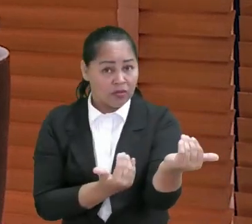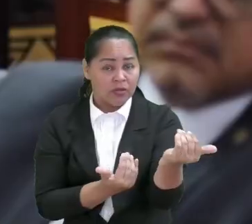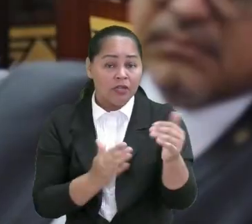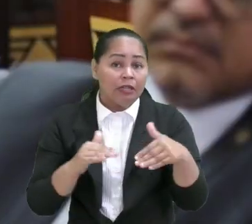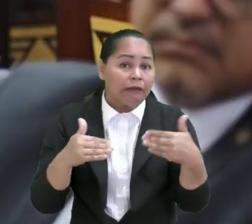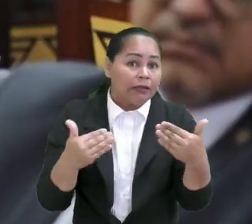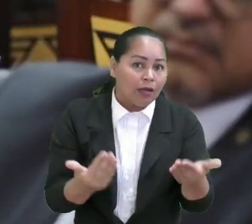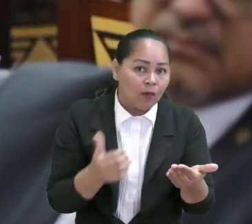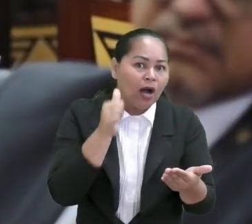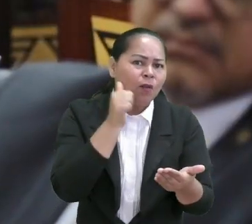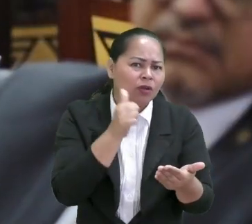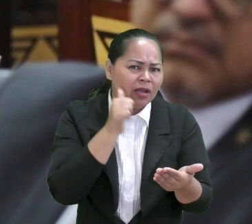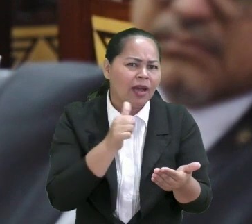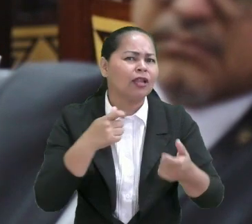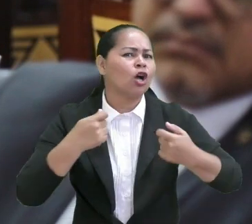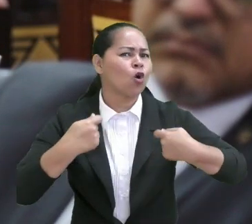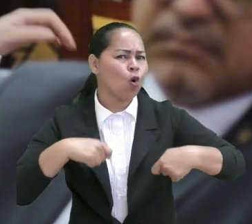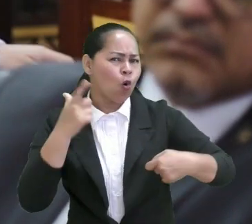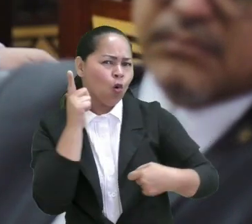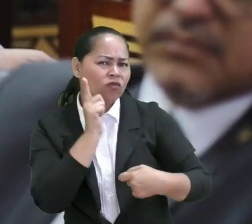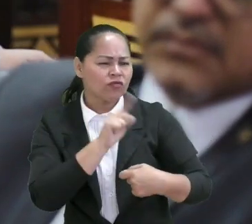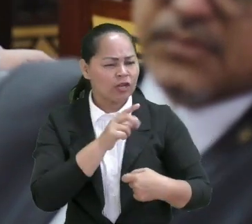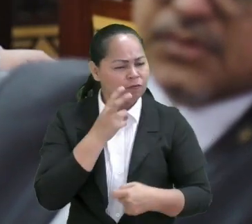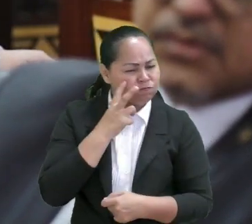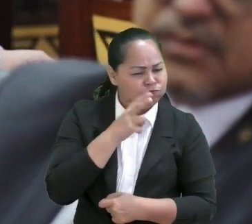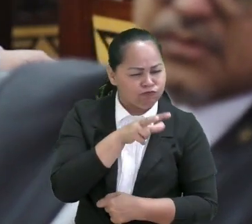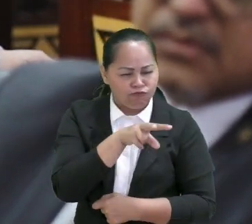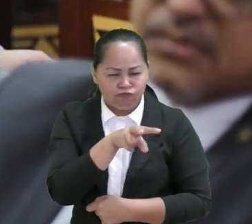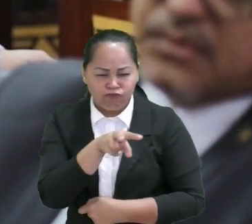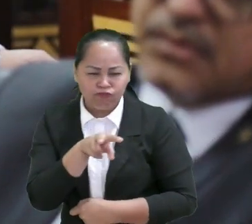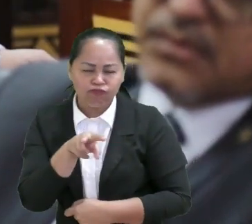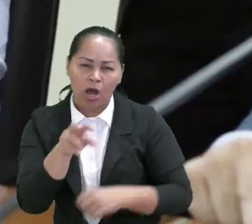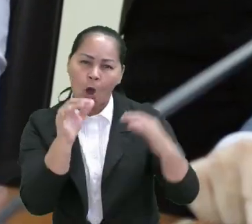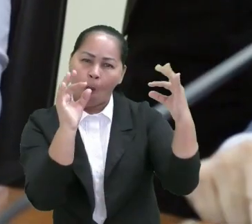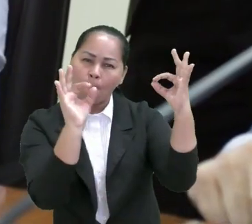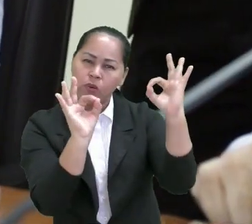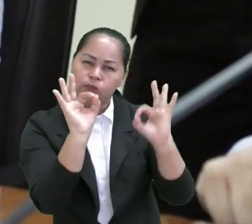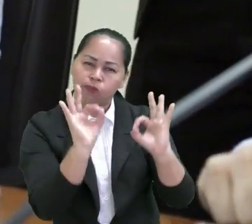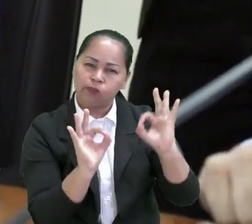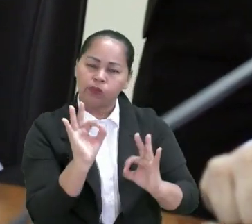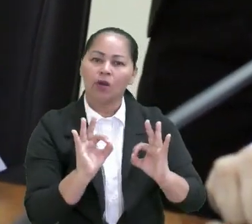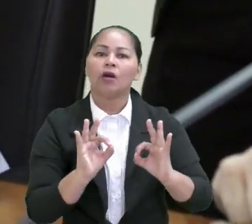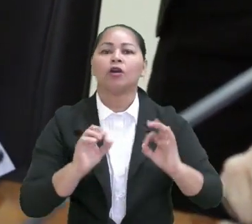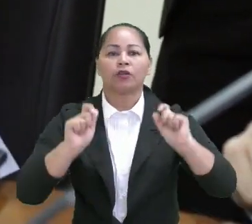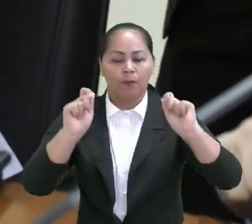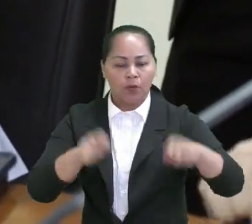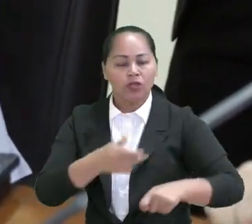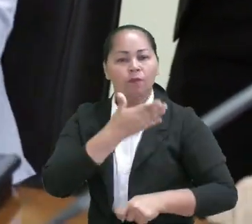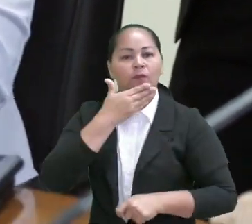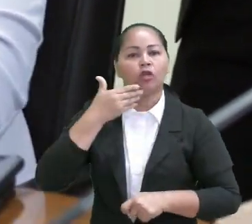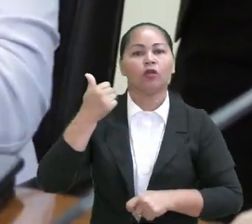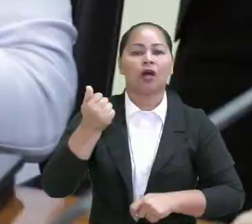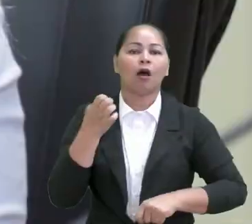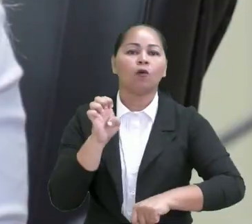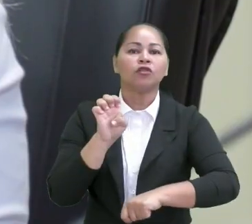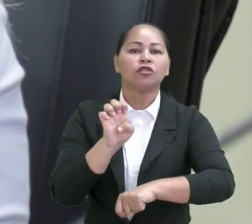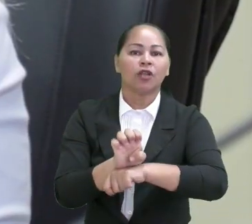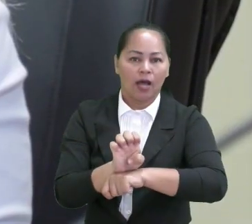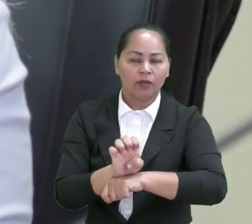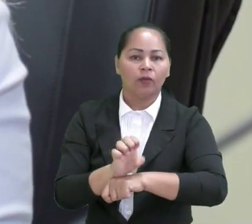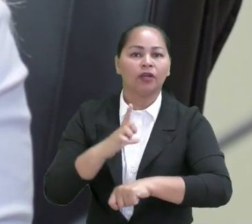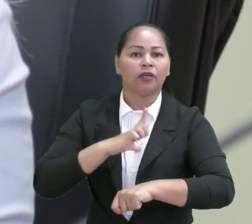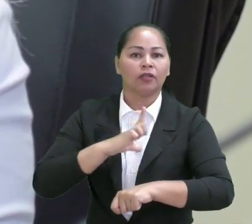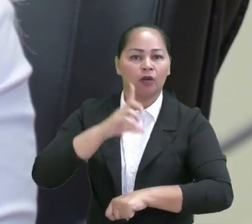mulher, ela tem esse olhar diferente que pode vir a trazer muitos benefícios quando ela chega